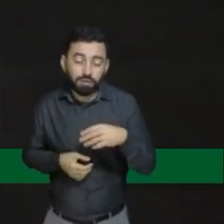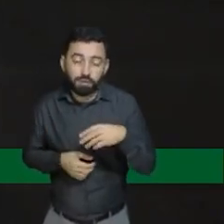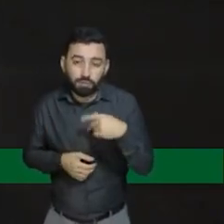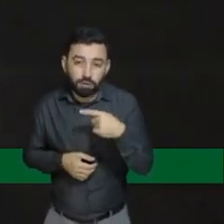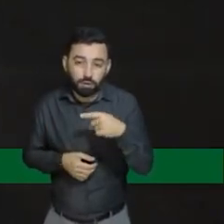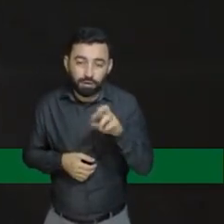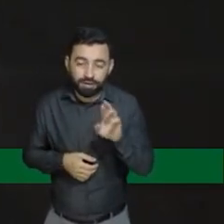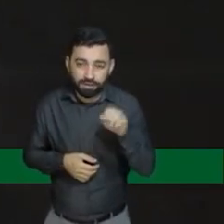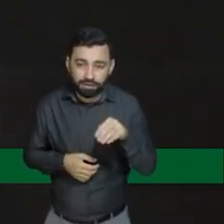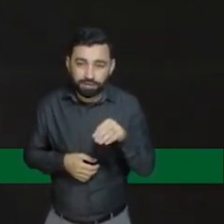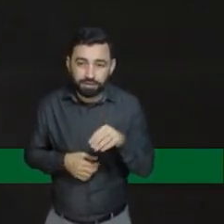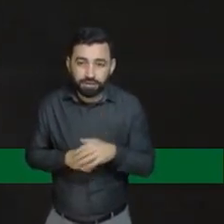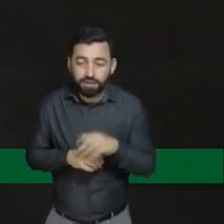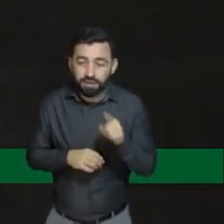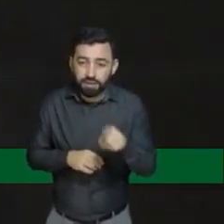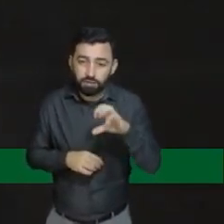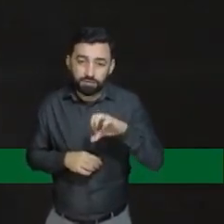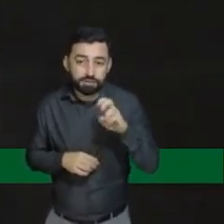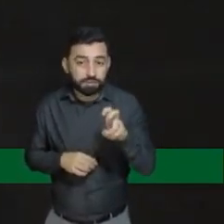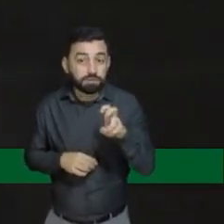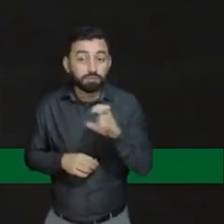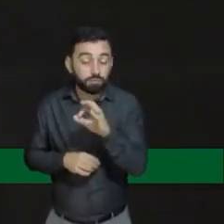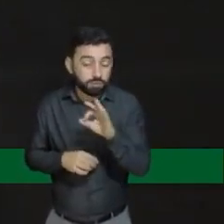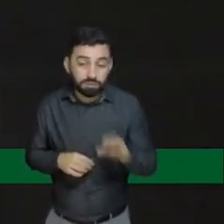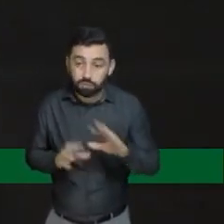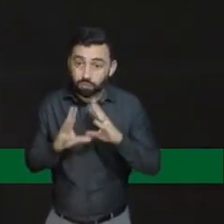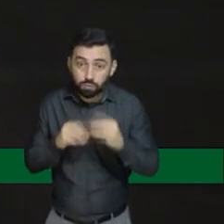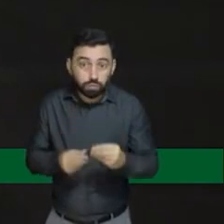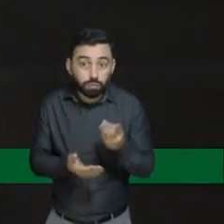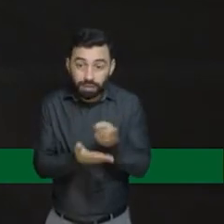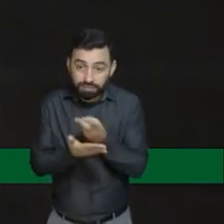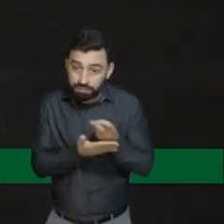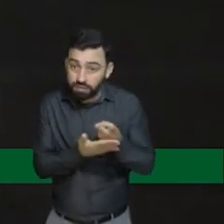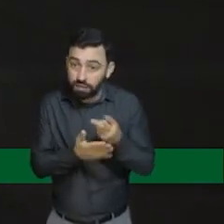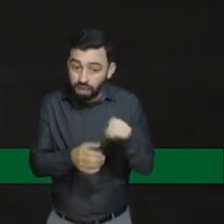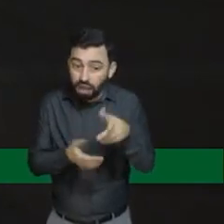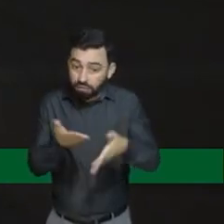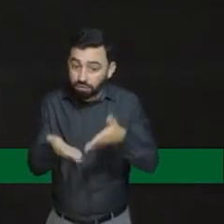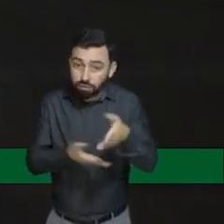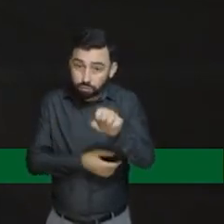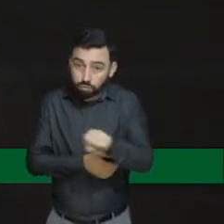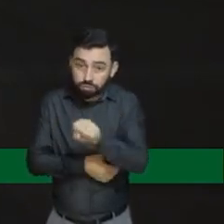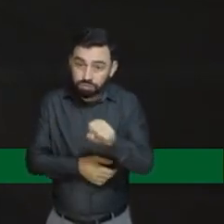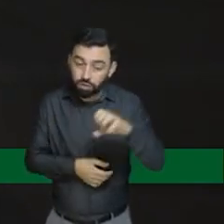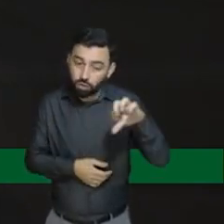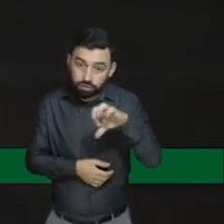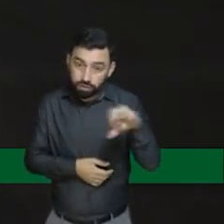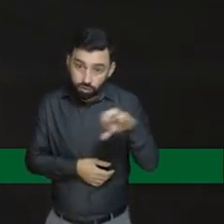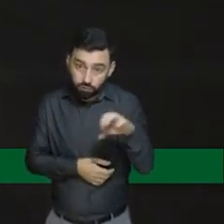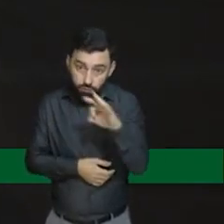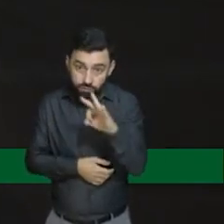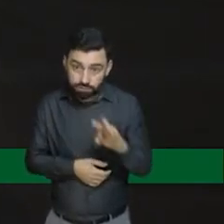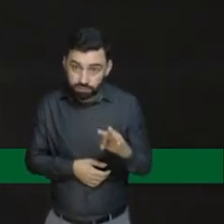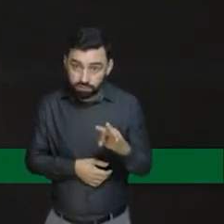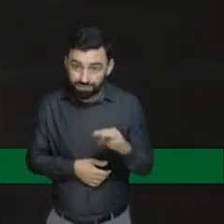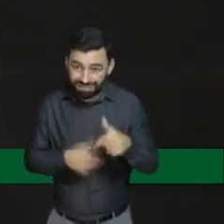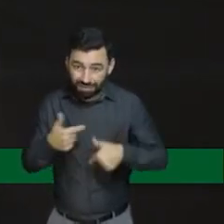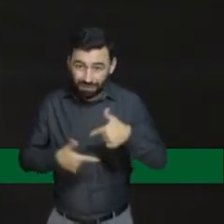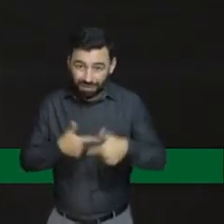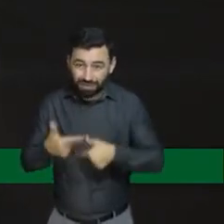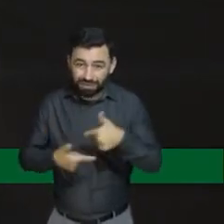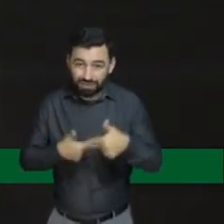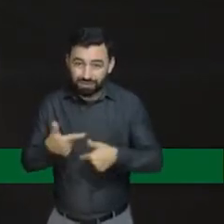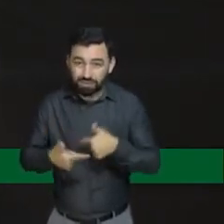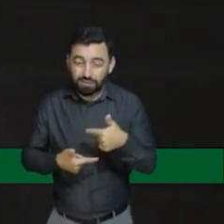seus pacientes pelo Sistema Único de Saúde. Mas desses 99% de serviços prestados,